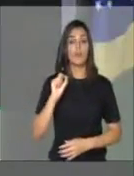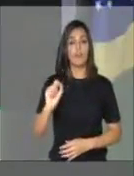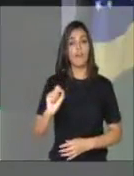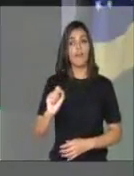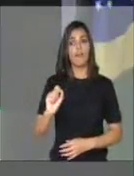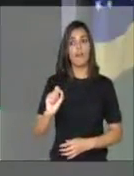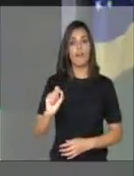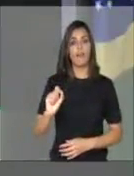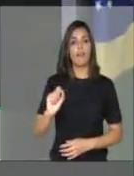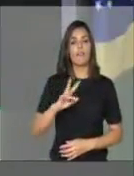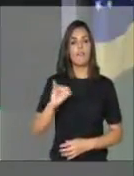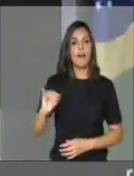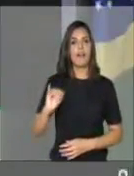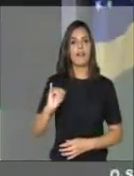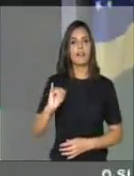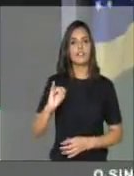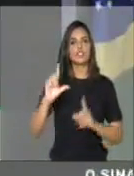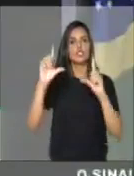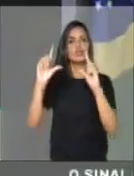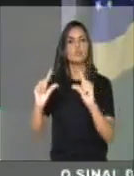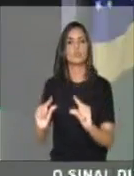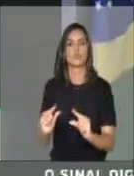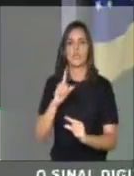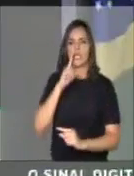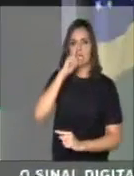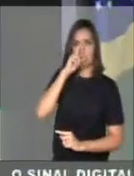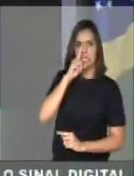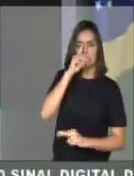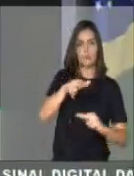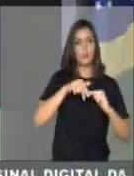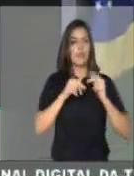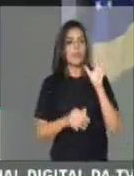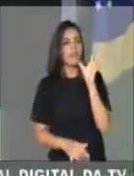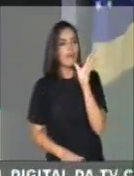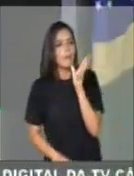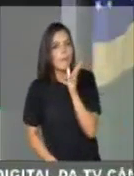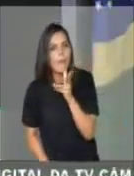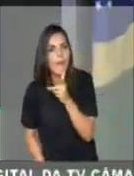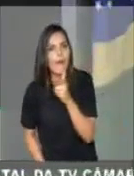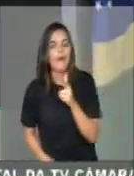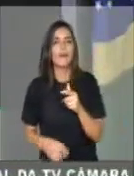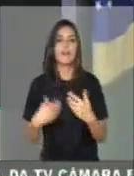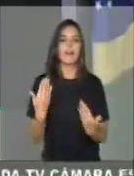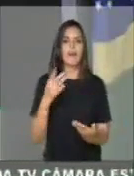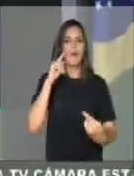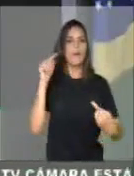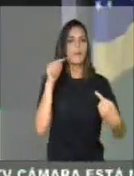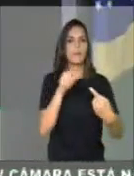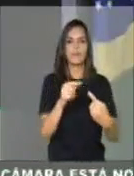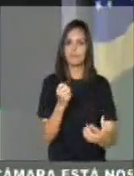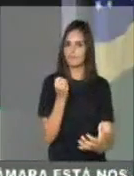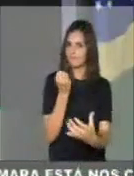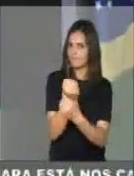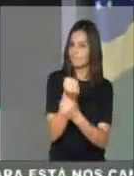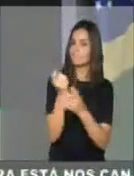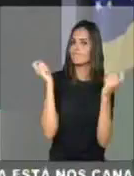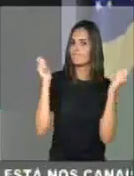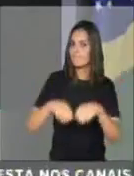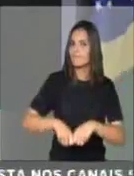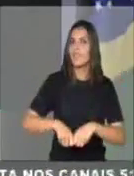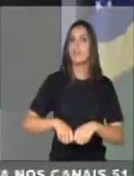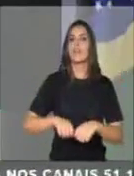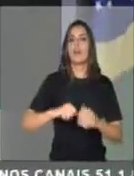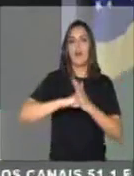o desiderato de mitigar riscos em decorrência de demora, tendo em vista o propósito de assegurar a possibilidade